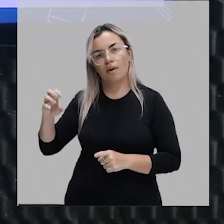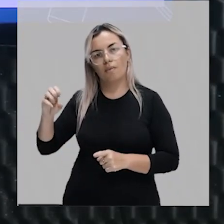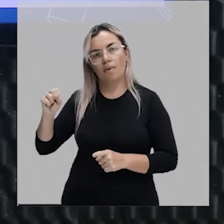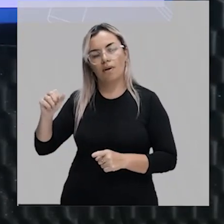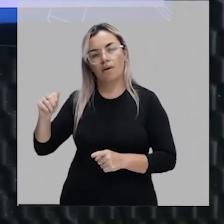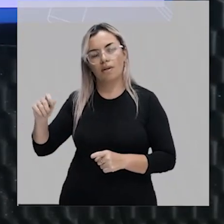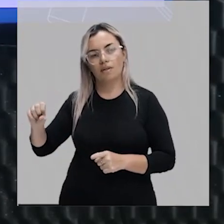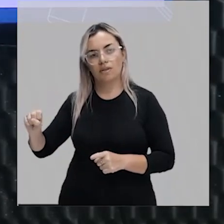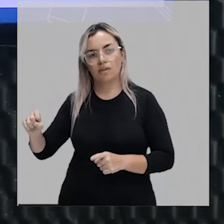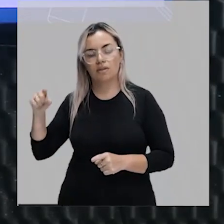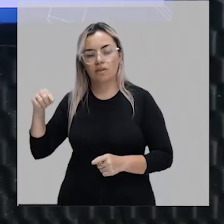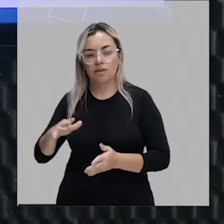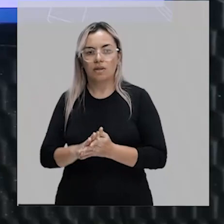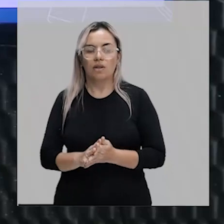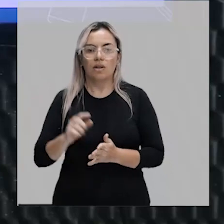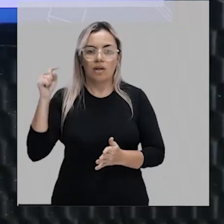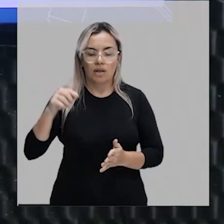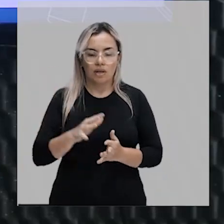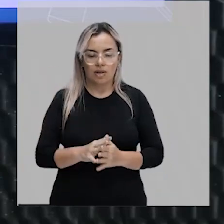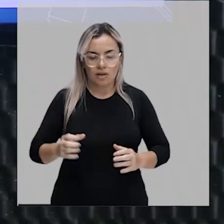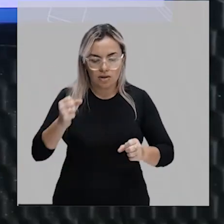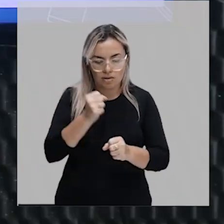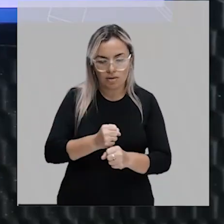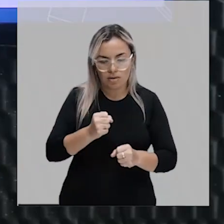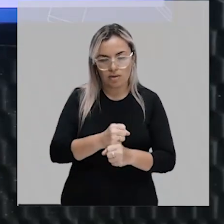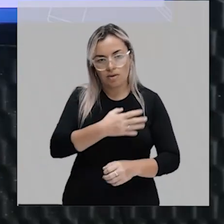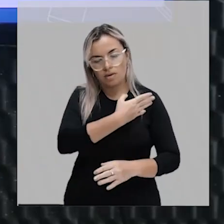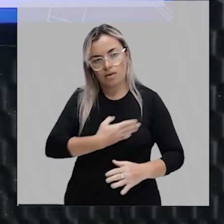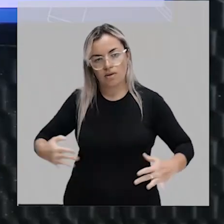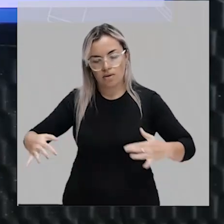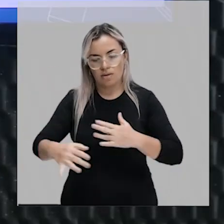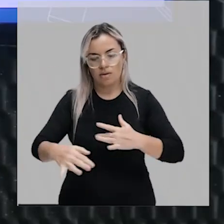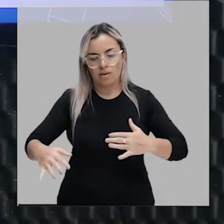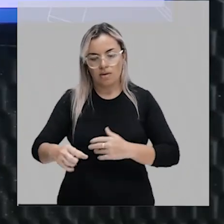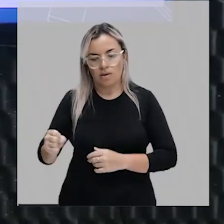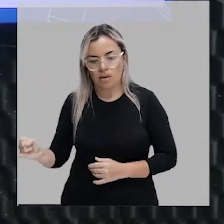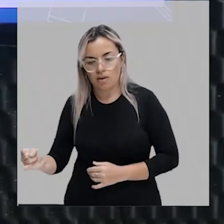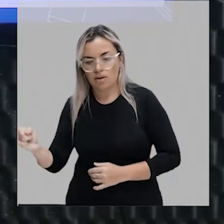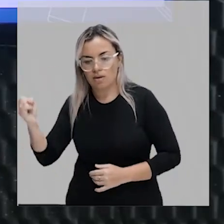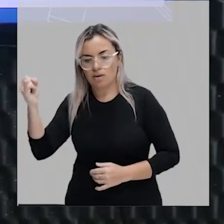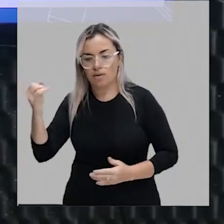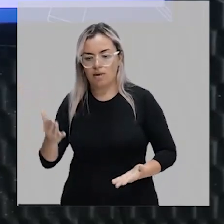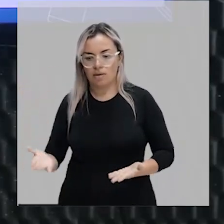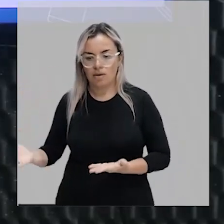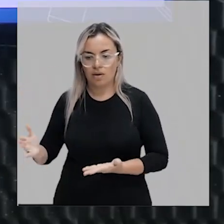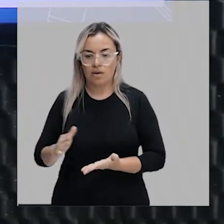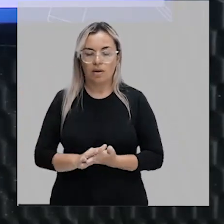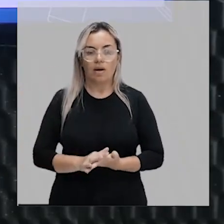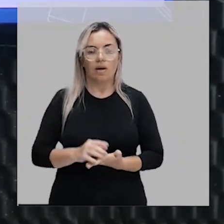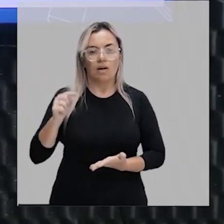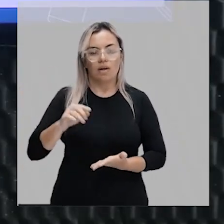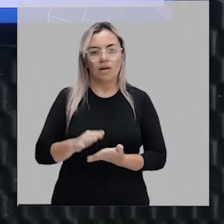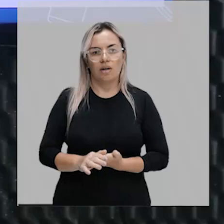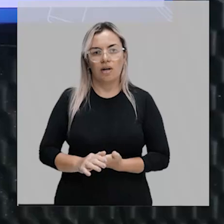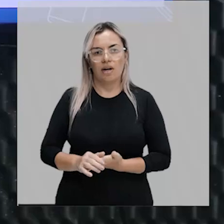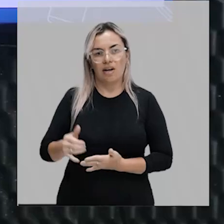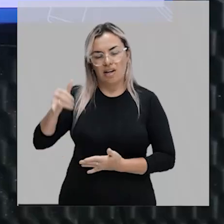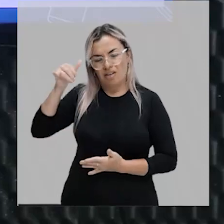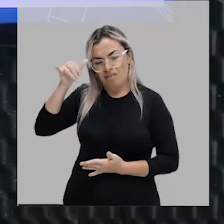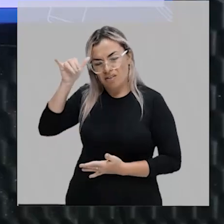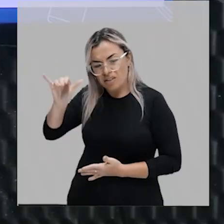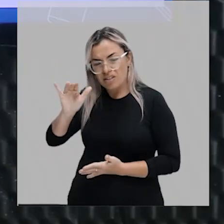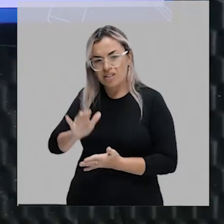diques, essas obras públicas hidráulicas, elas vão ser importantes até mesmo para evitar essas